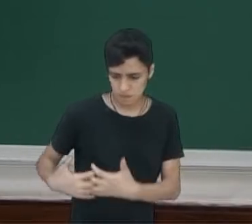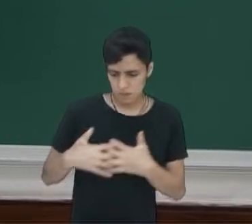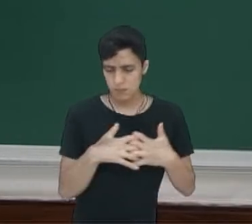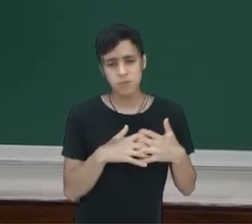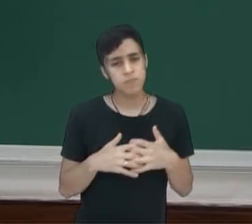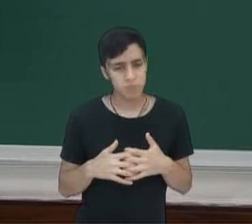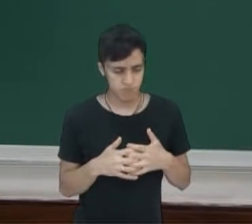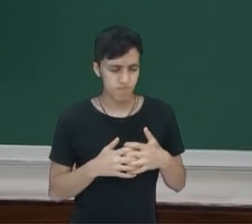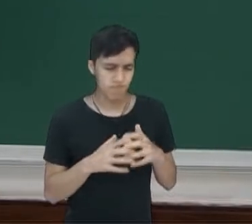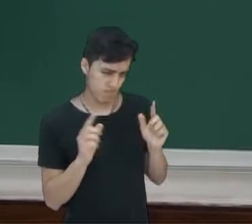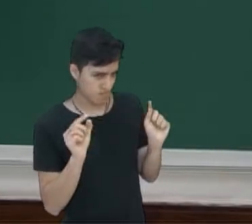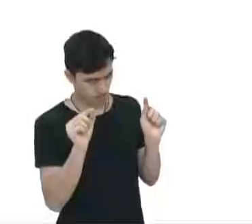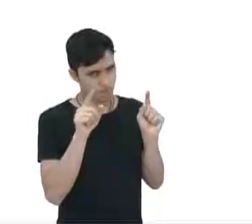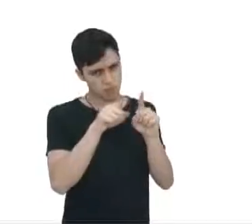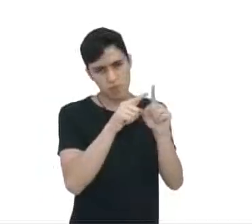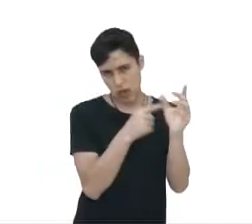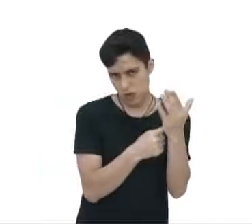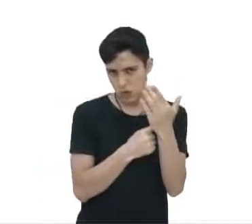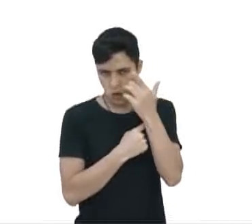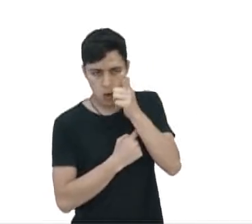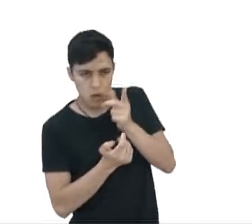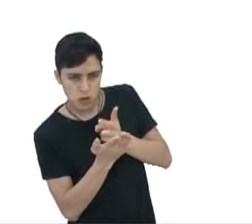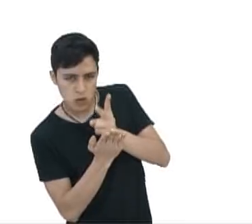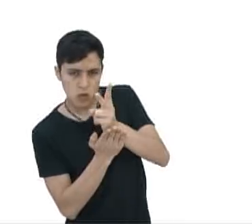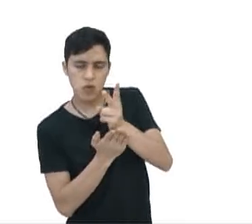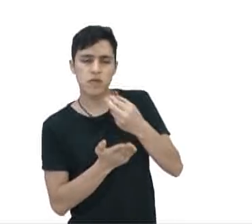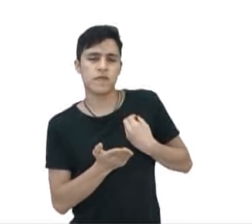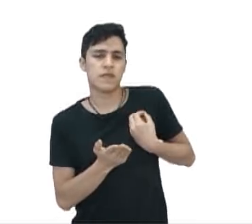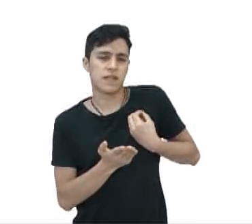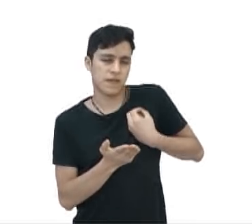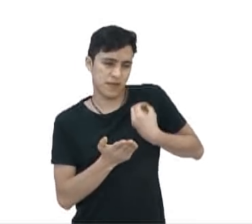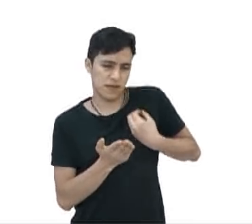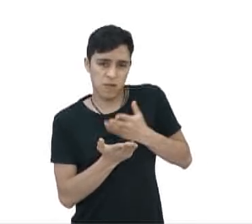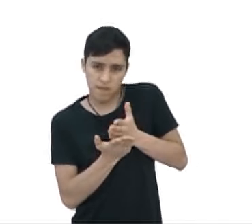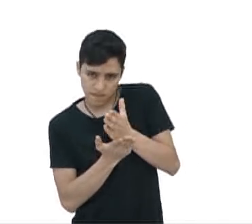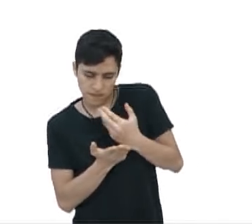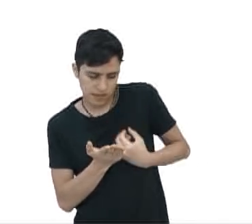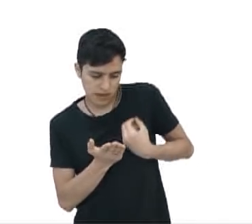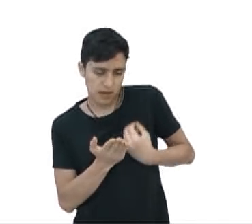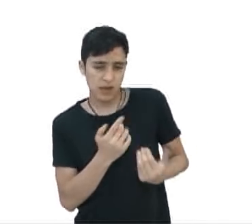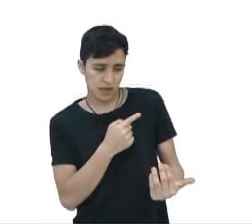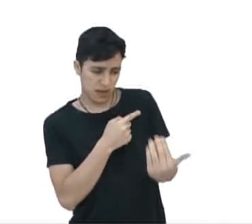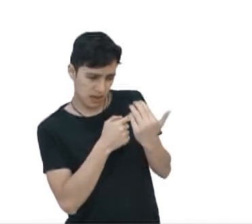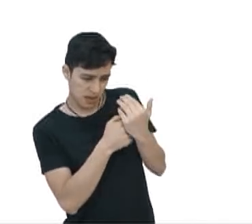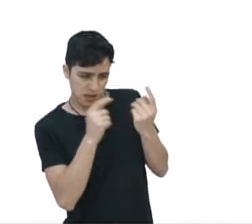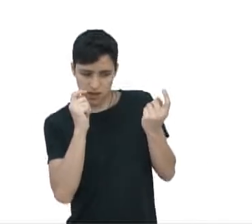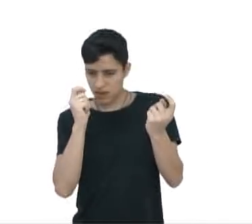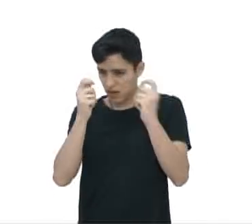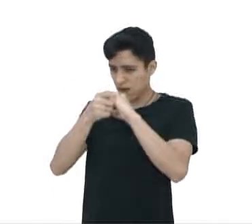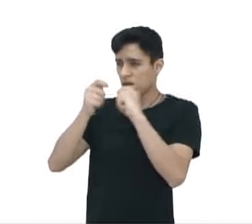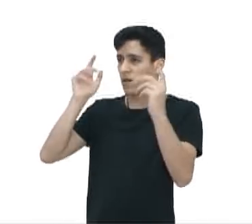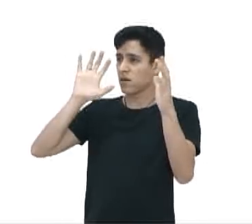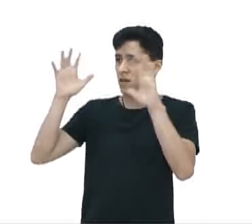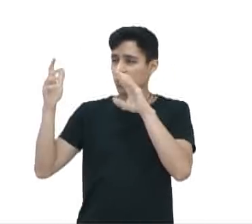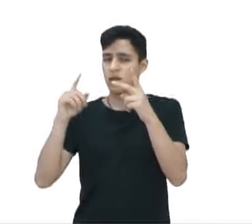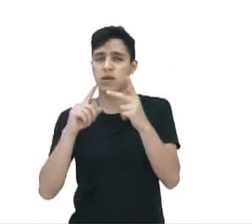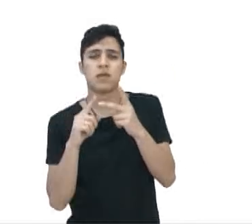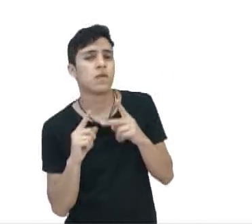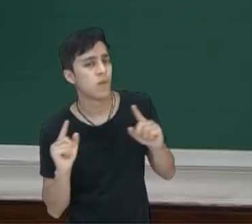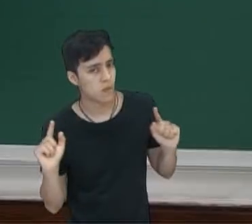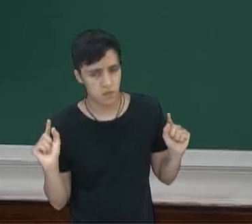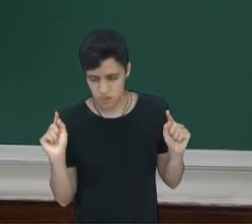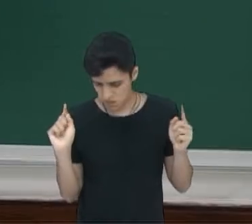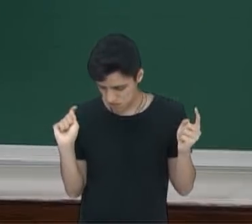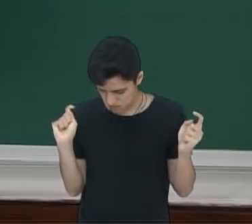nossa sobrevivência, né, a gente também é capaz de se adaptar a mudanças climáticas, a mudanças,